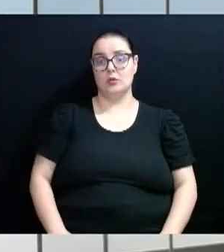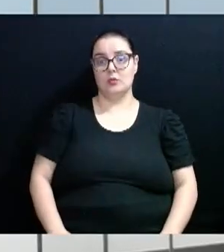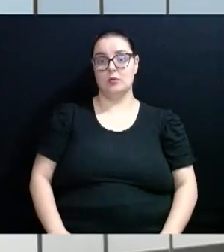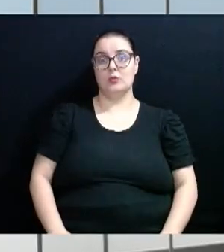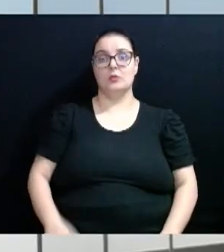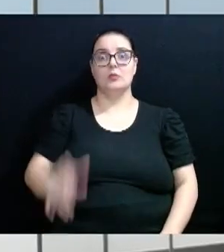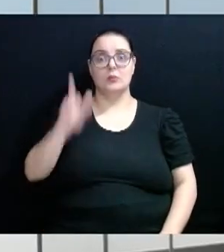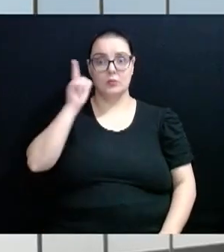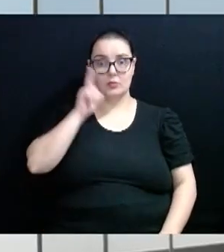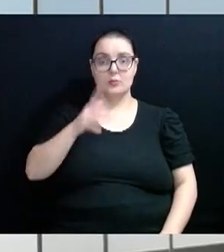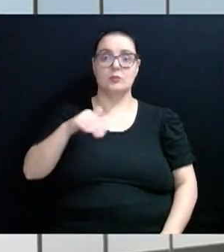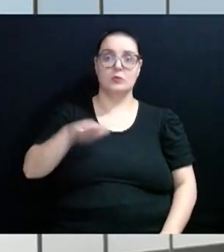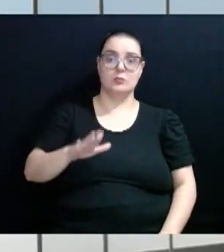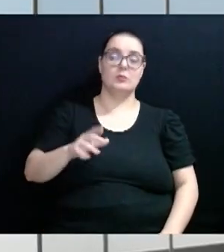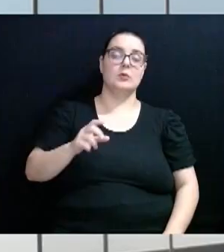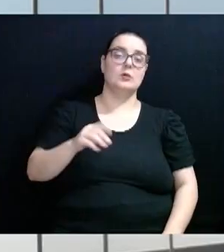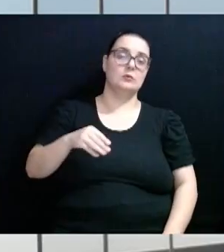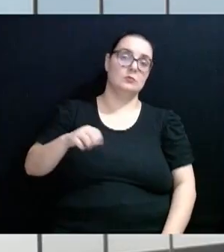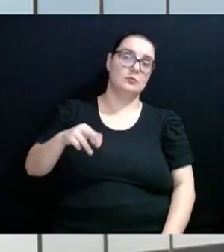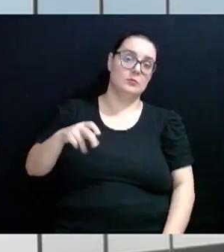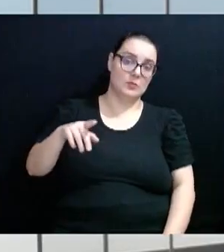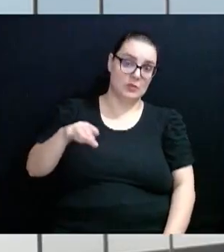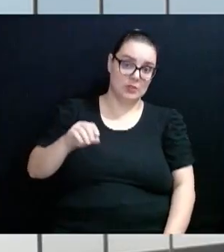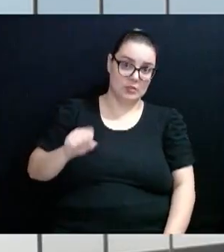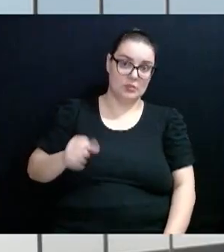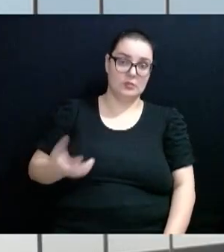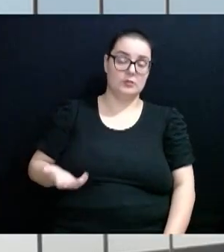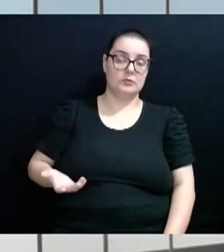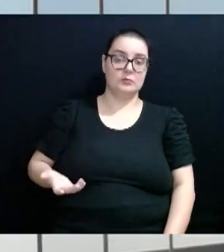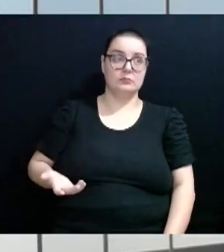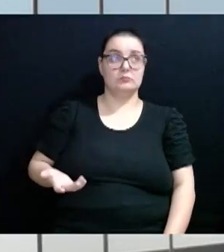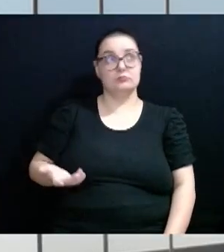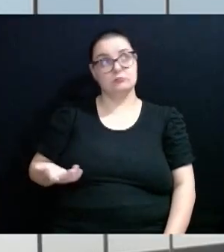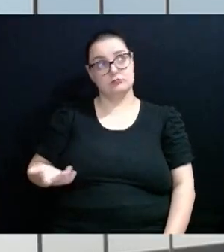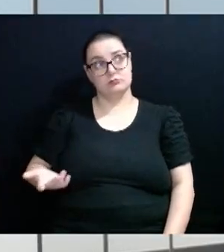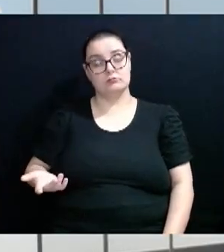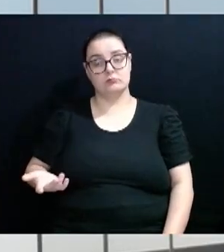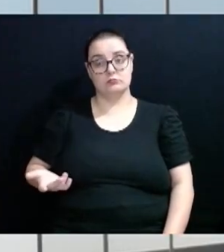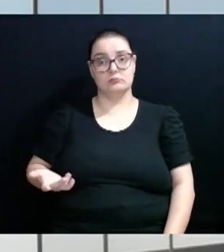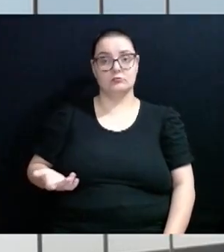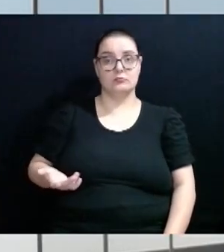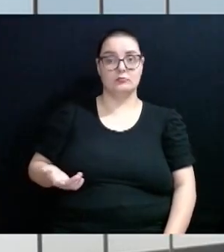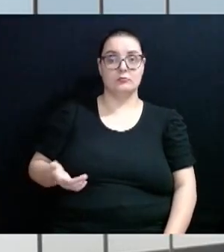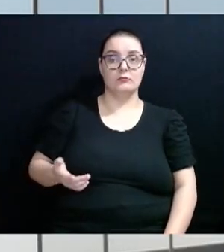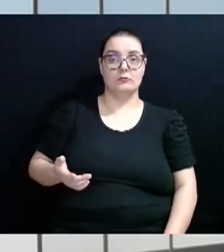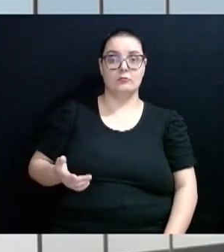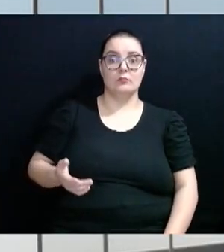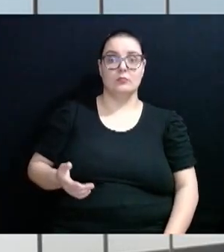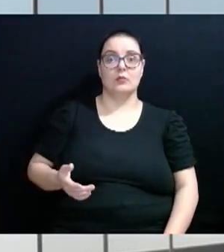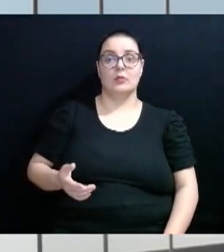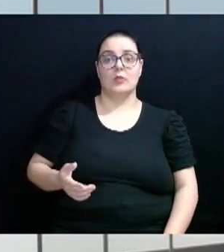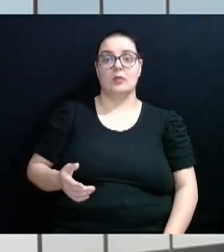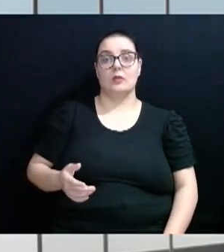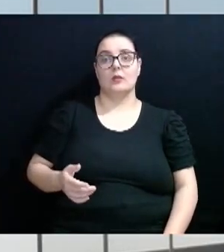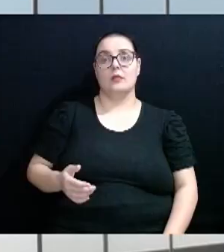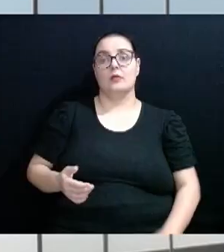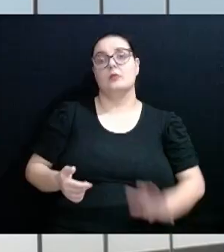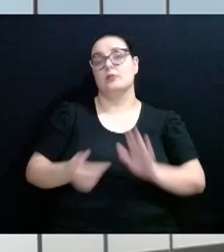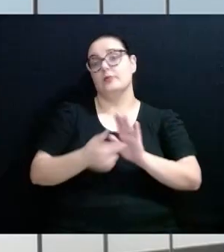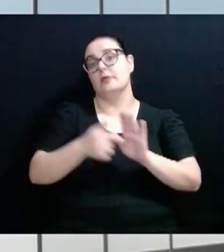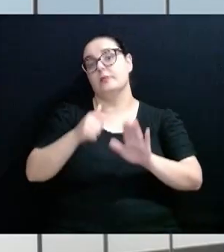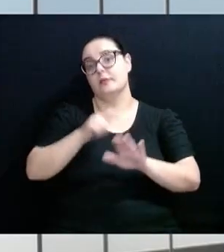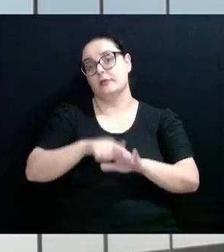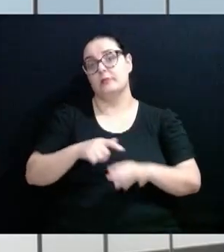mais mercados, né? Então, digamos assim, no popular, transformar o limão na limonada.